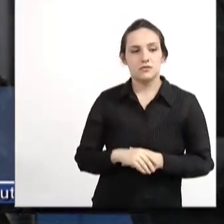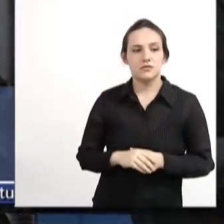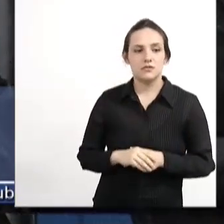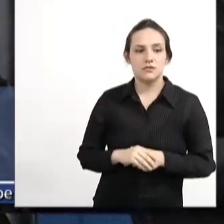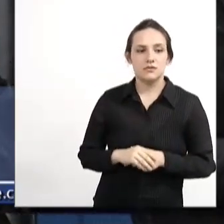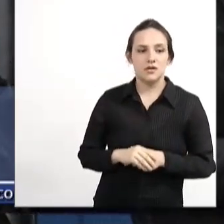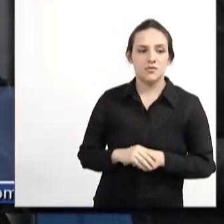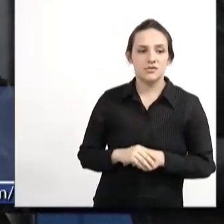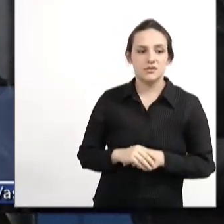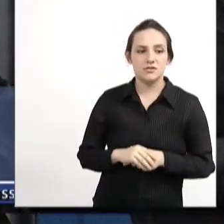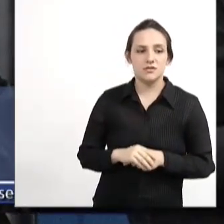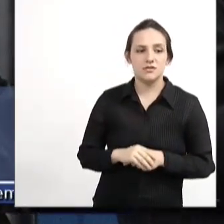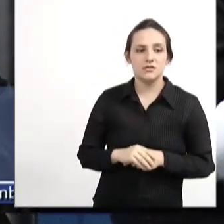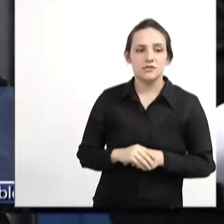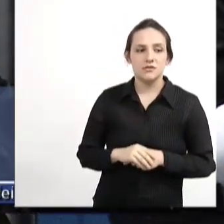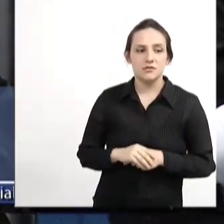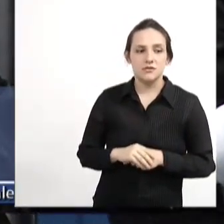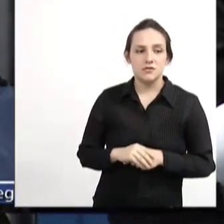Transferiu.